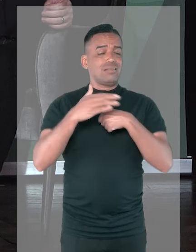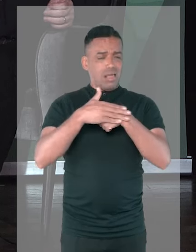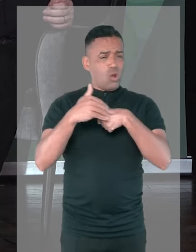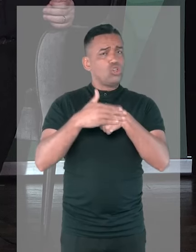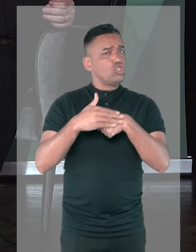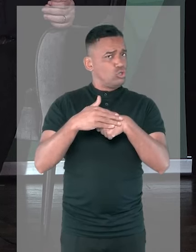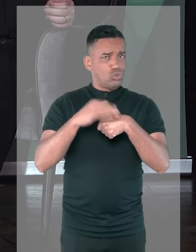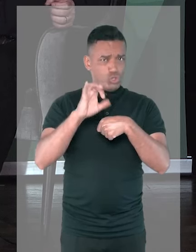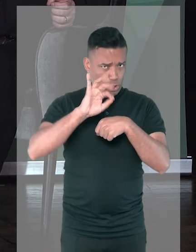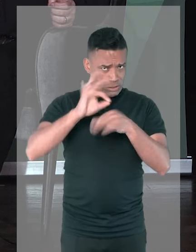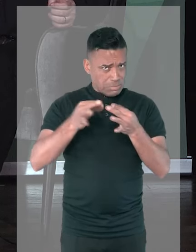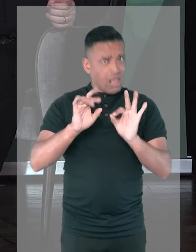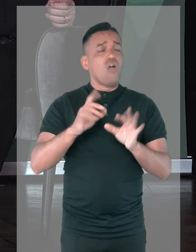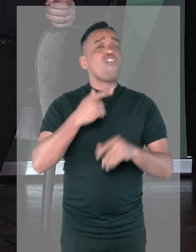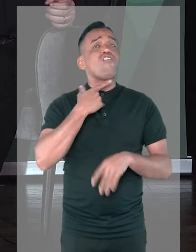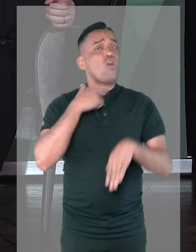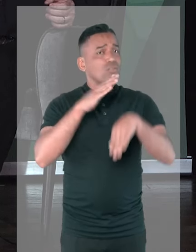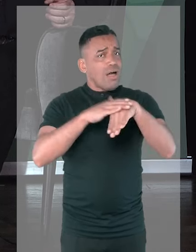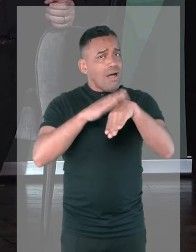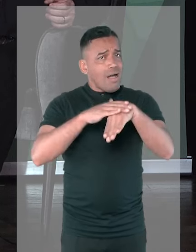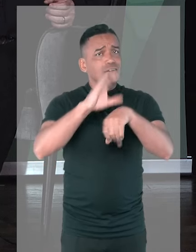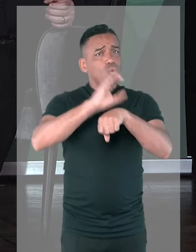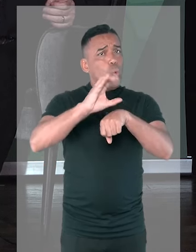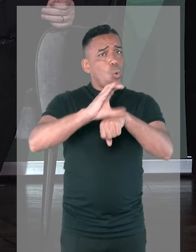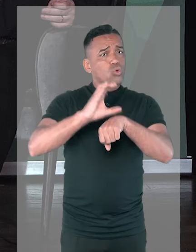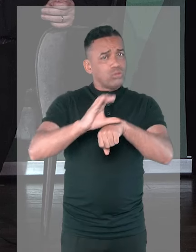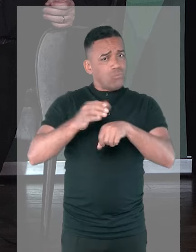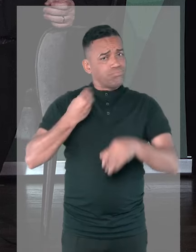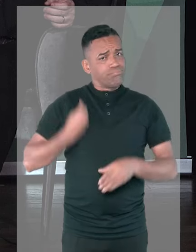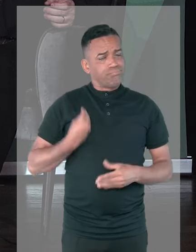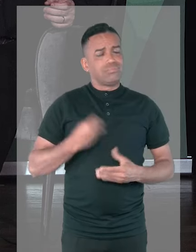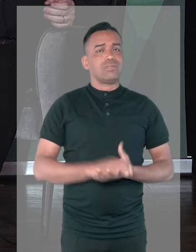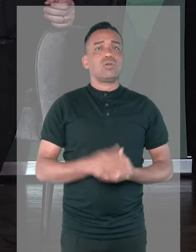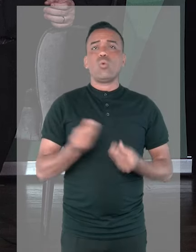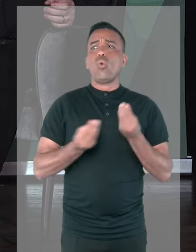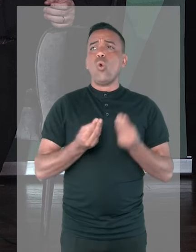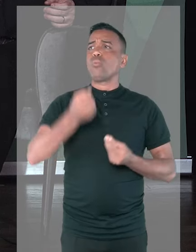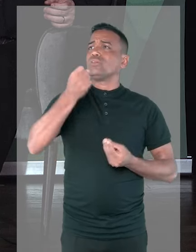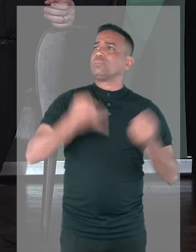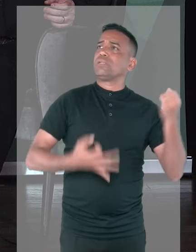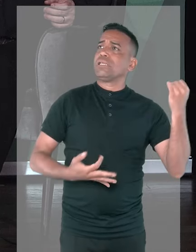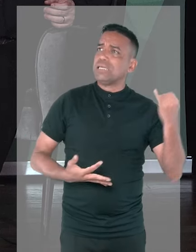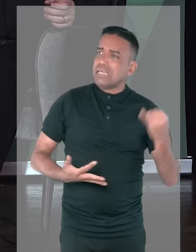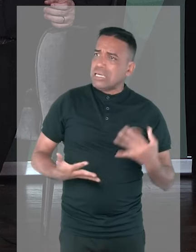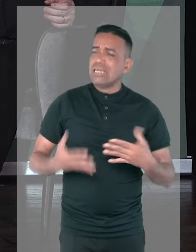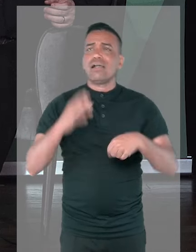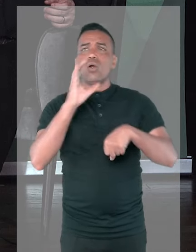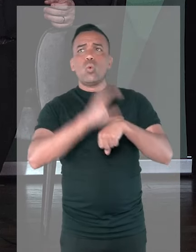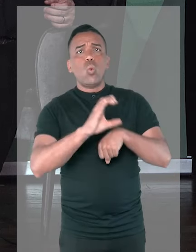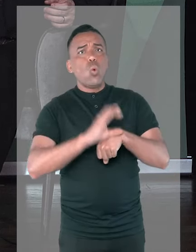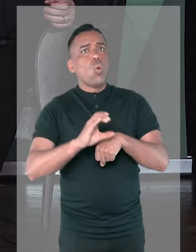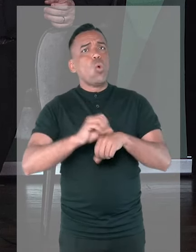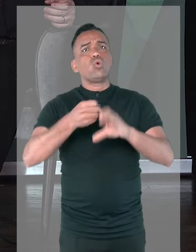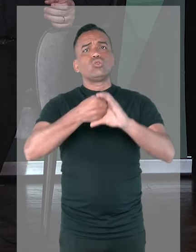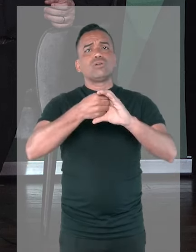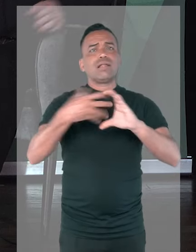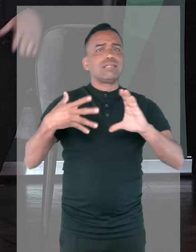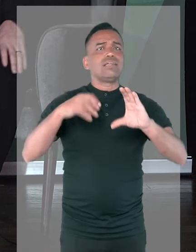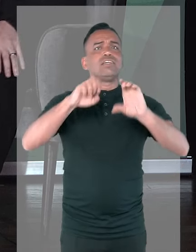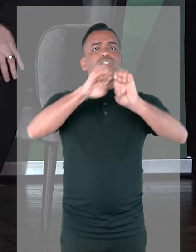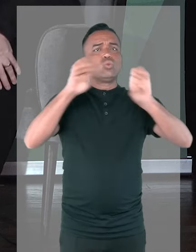mesmo. Queria que você falasse um pouquinho como são os seus cursos, onde enfim, uma propaganda